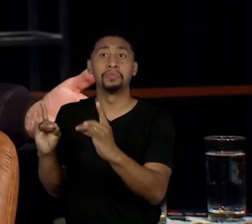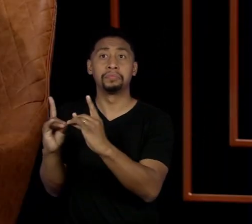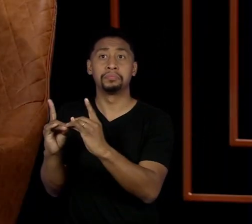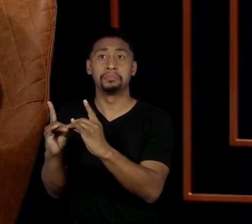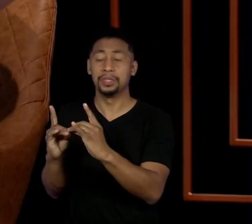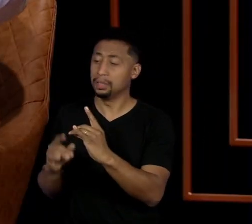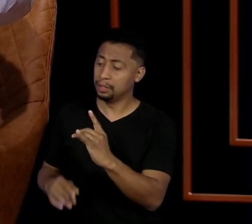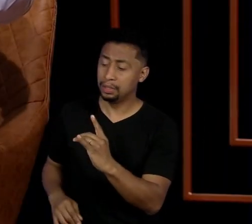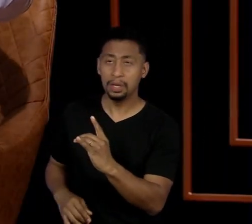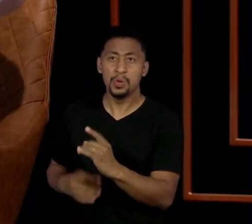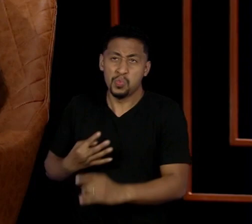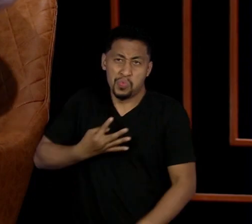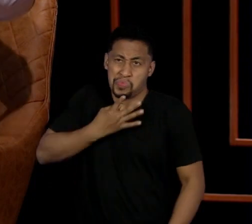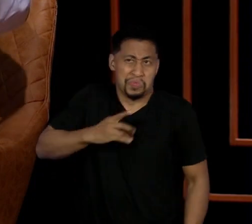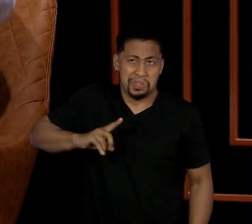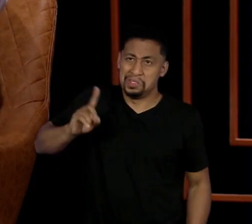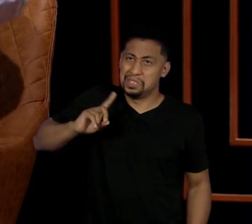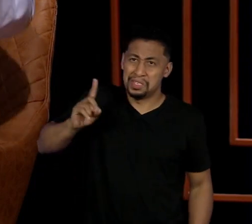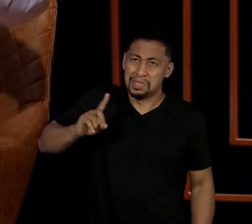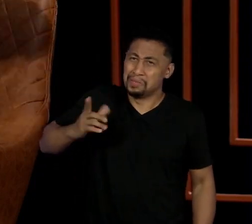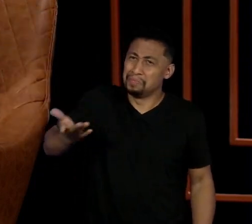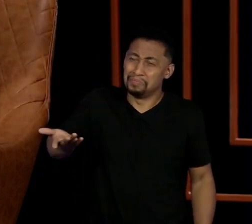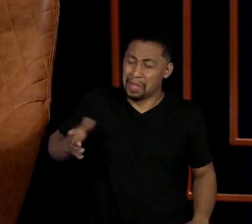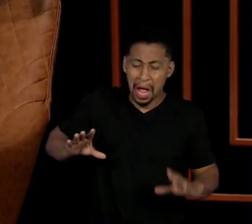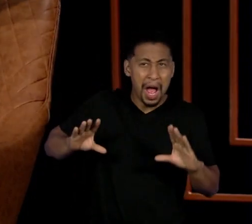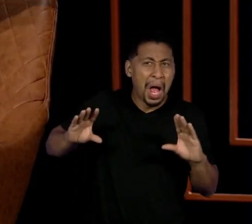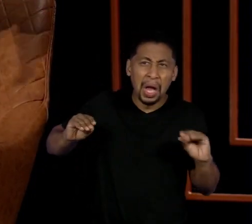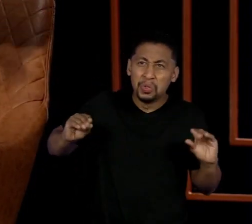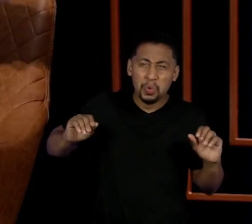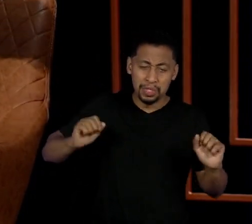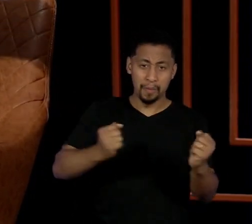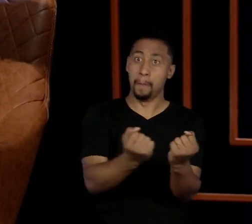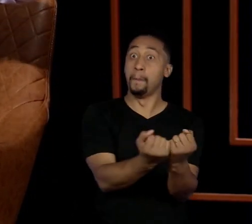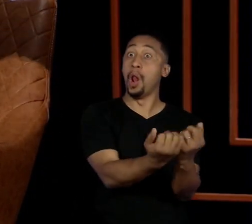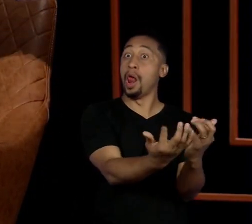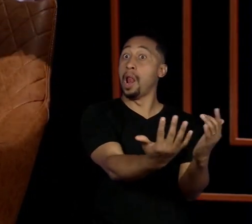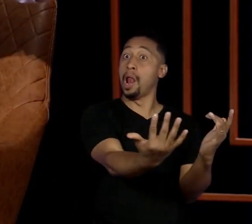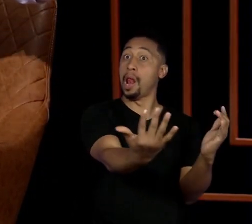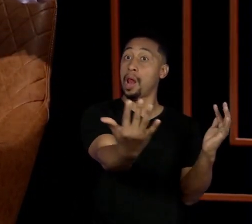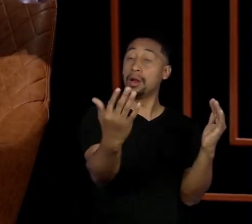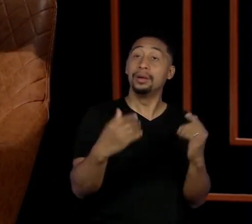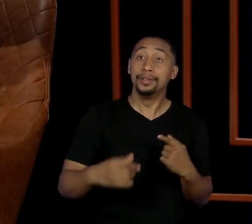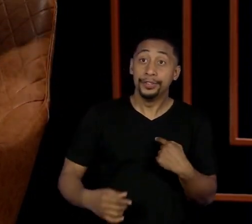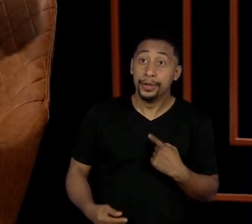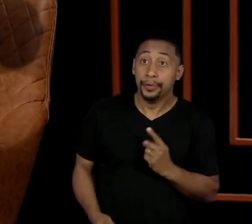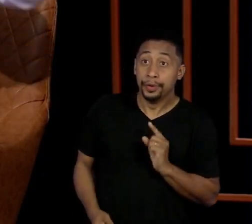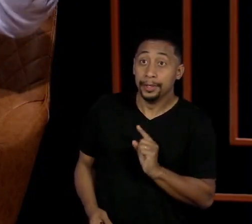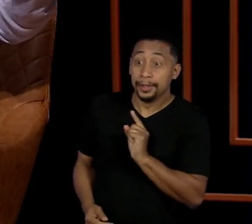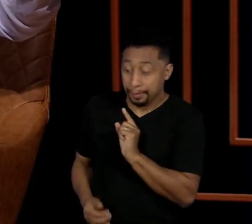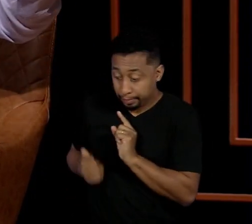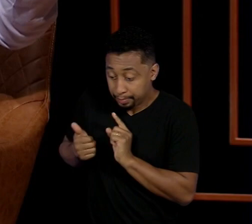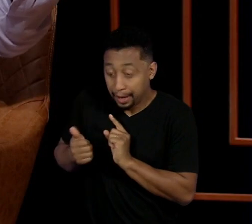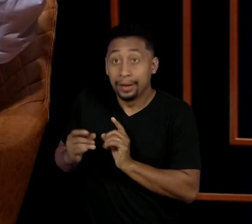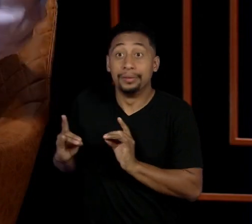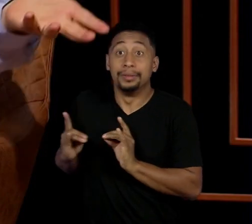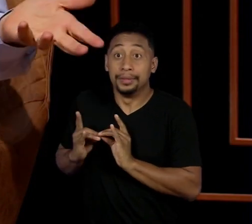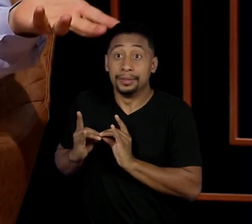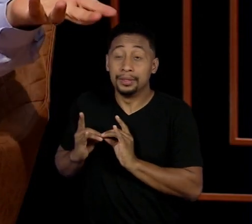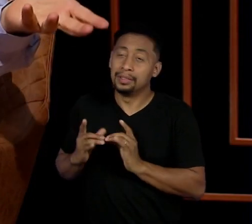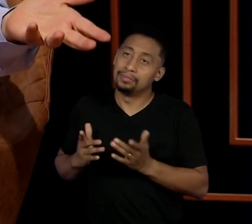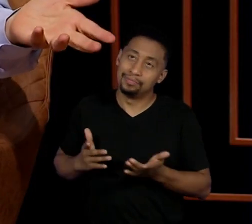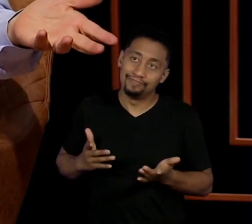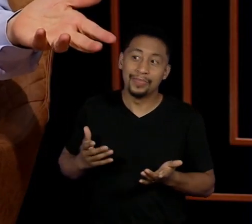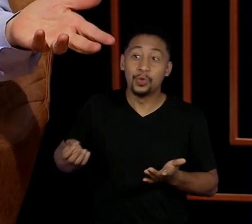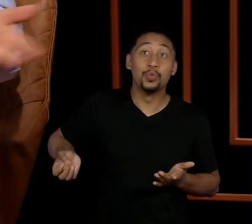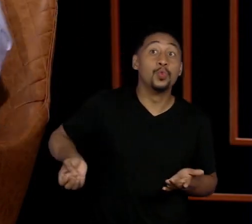que eu não conhecia. De noite, eu não conhecia. Sim, era uma galera. É um cinema novo, né? Sim. Aquela coisa importantíssima. Eu queria ter feito